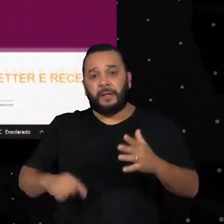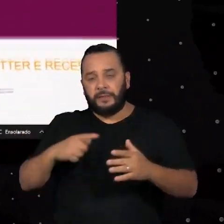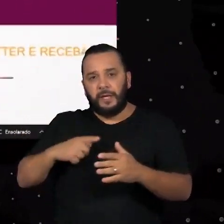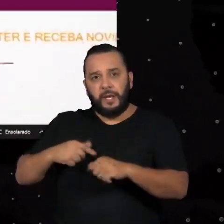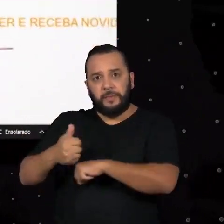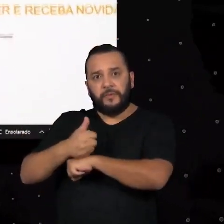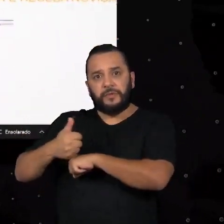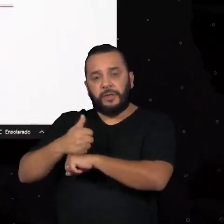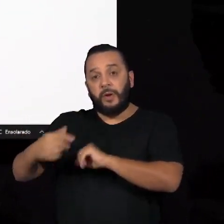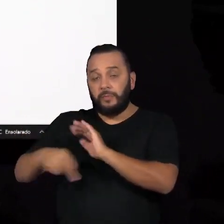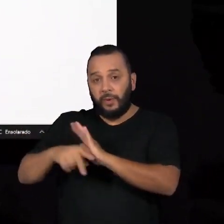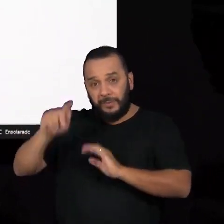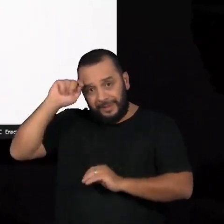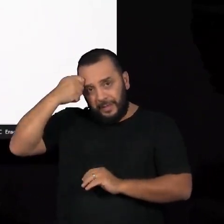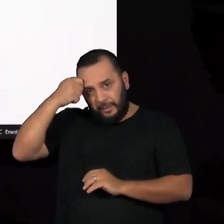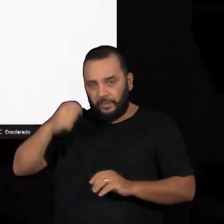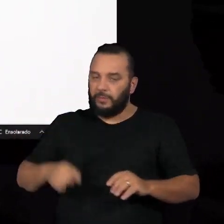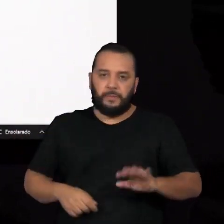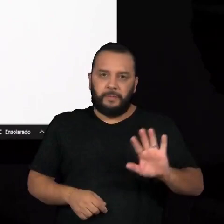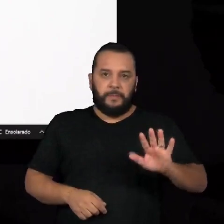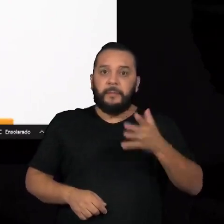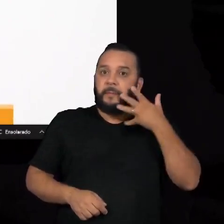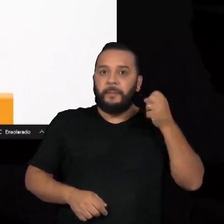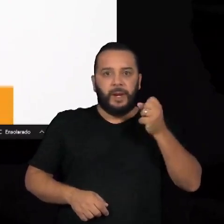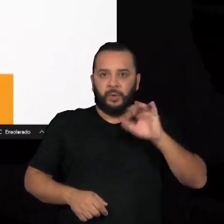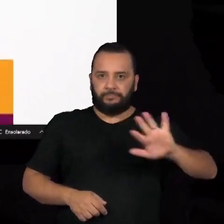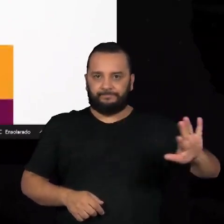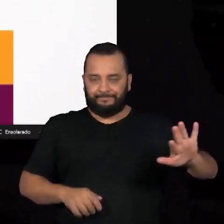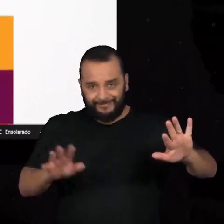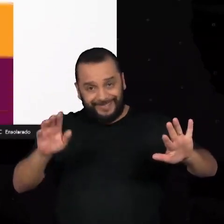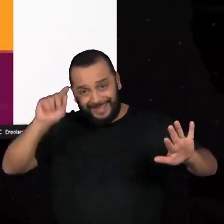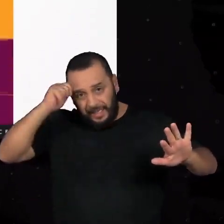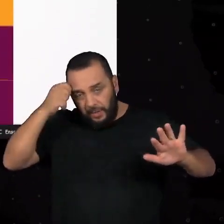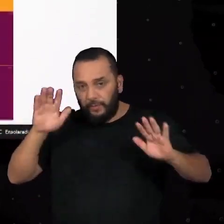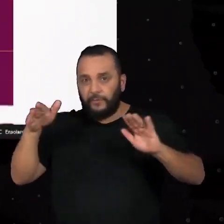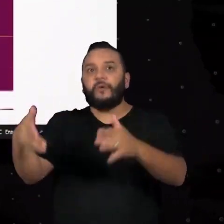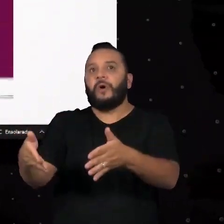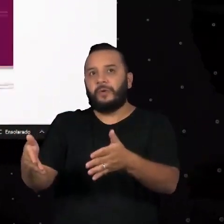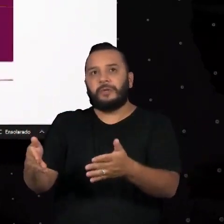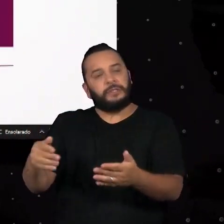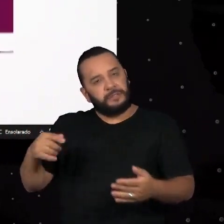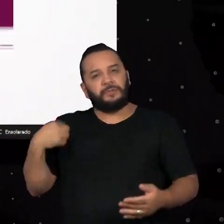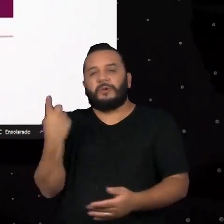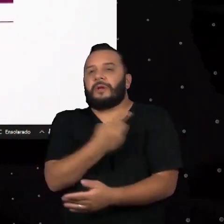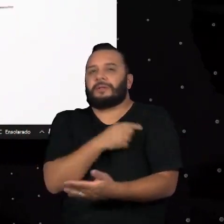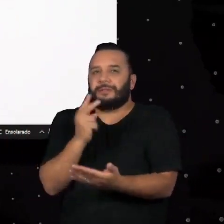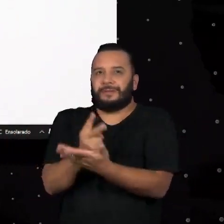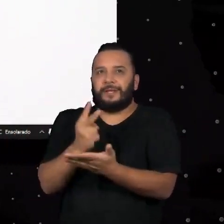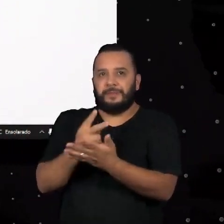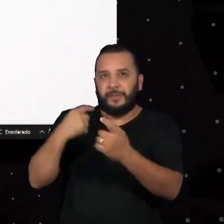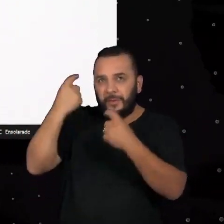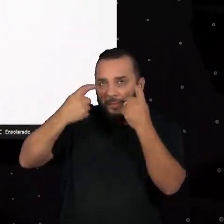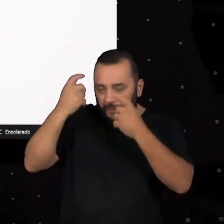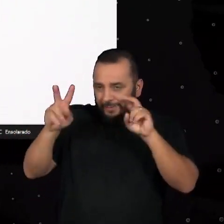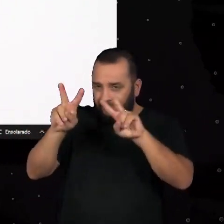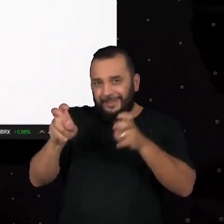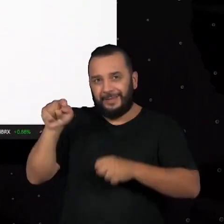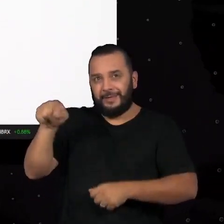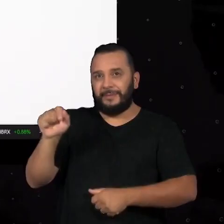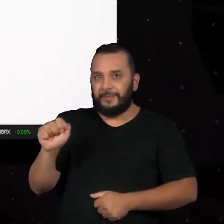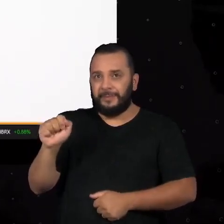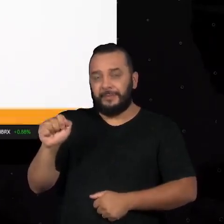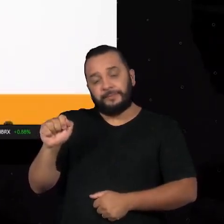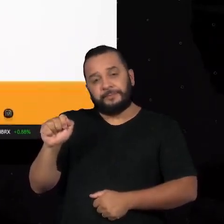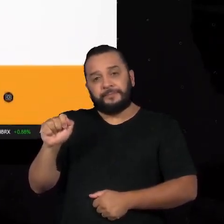negras, não brancas, independente da pauta, assim. É uma preocupação que a gente sempre traz e que realmente foge